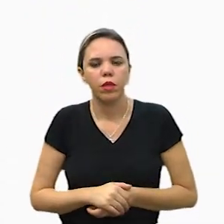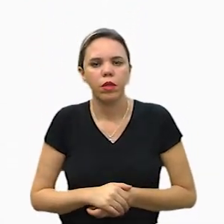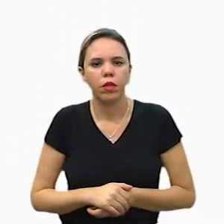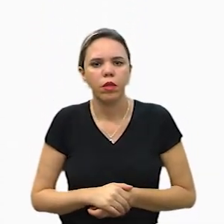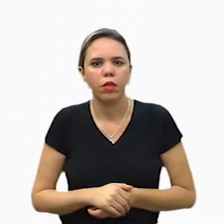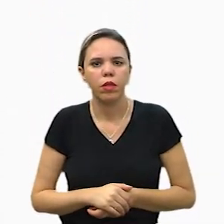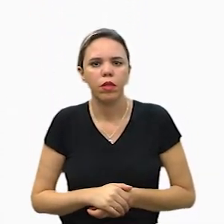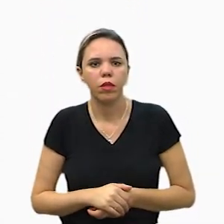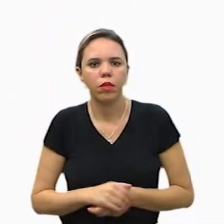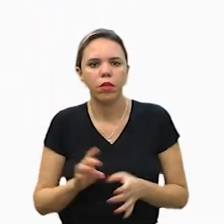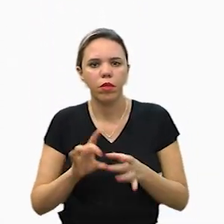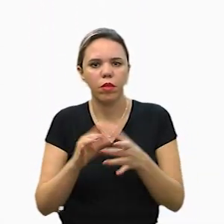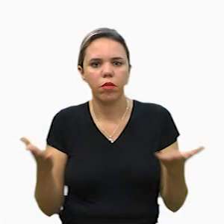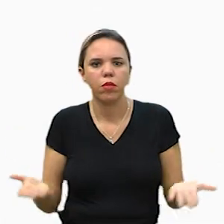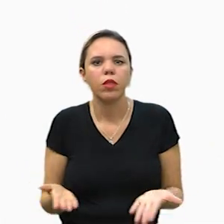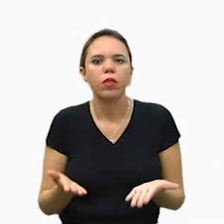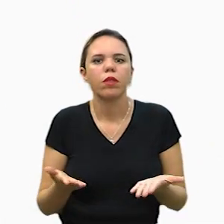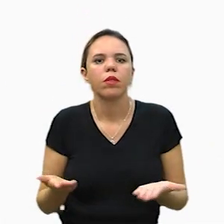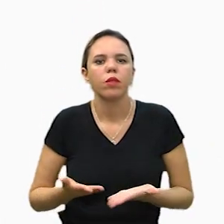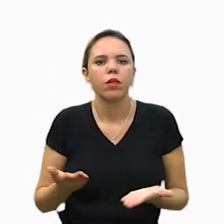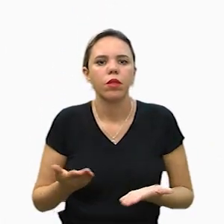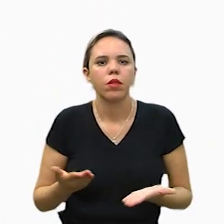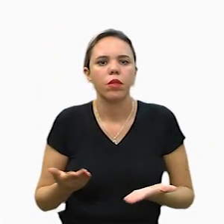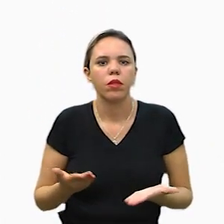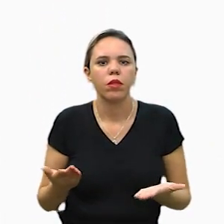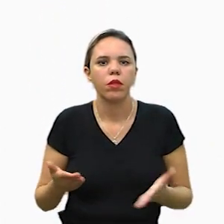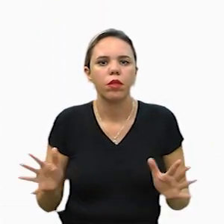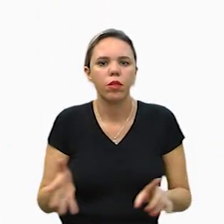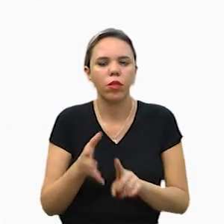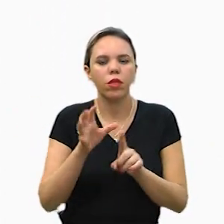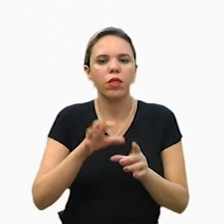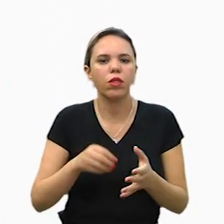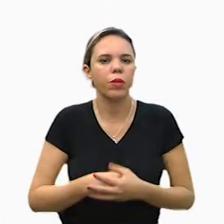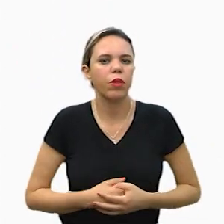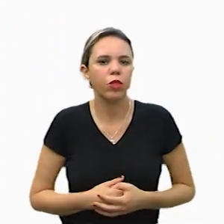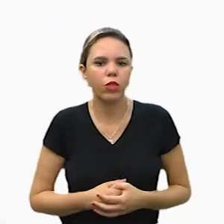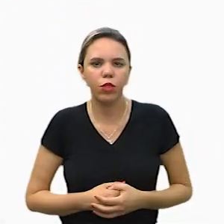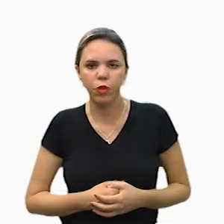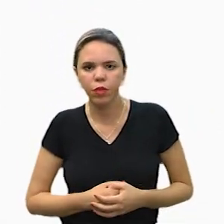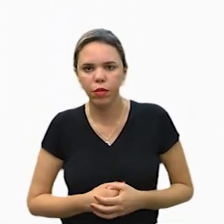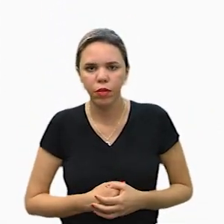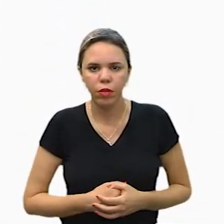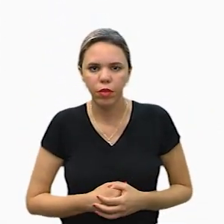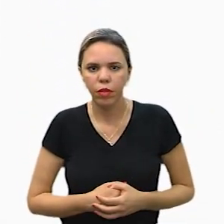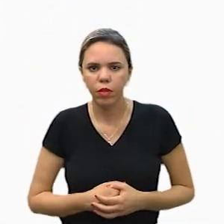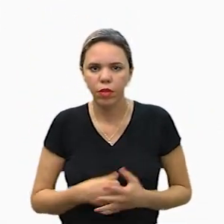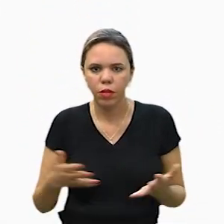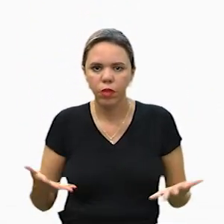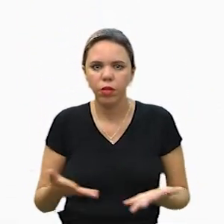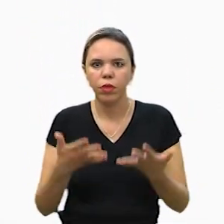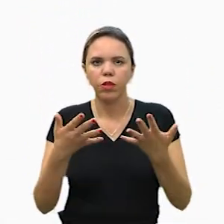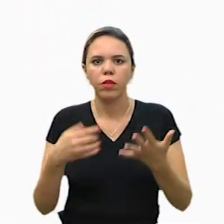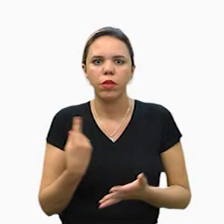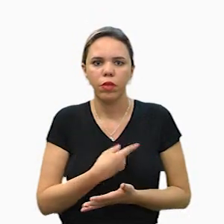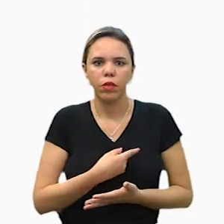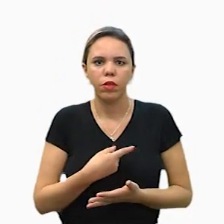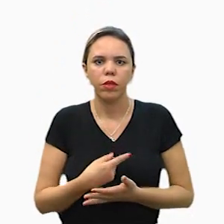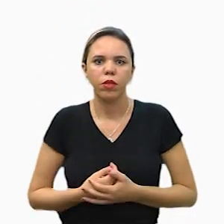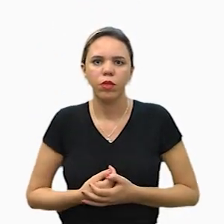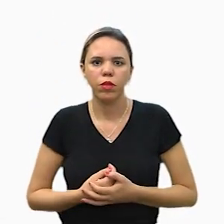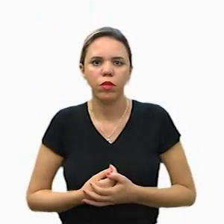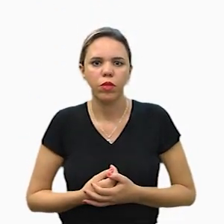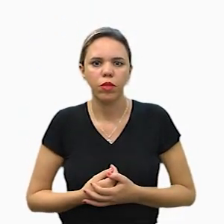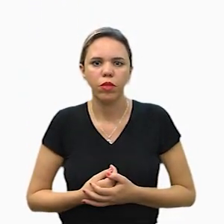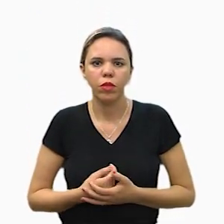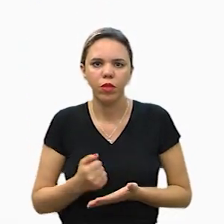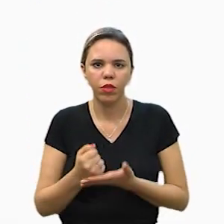ele se predispôs, inclusive, hoje, a ser um influencer, né? Nesse sentido de motivar-nos,